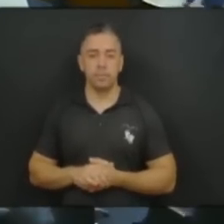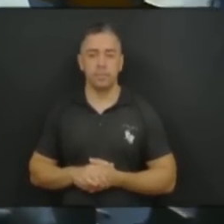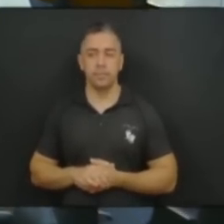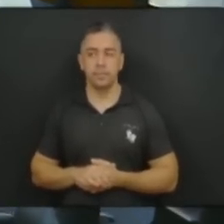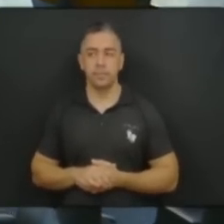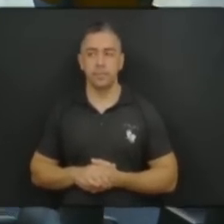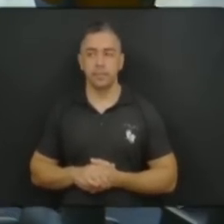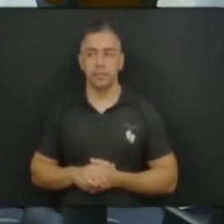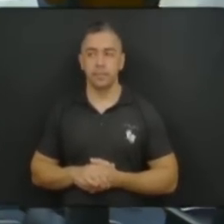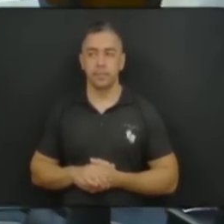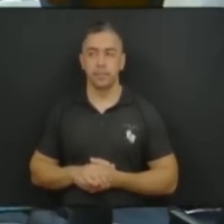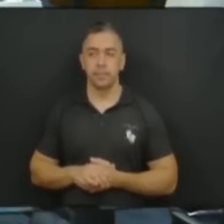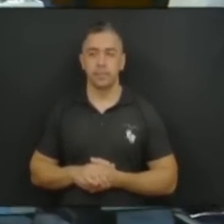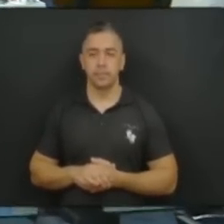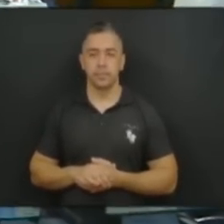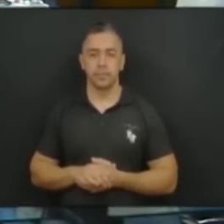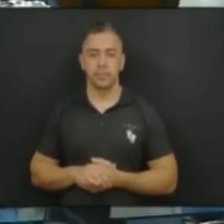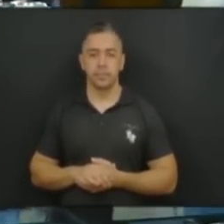o